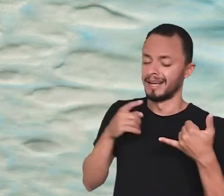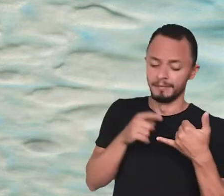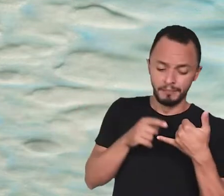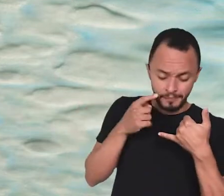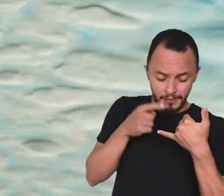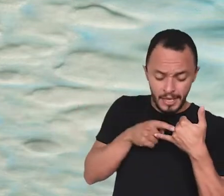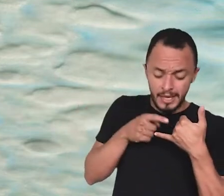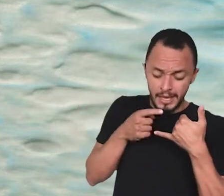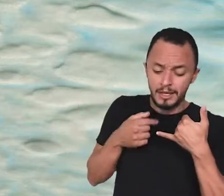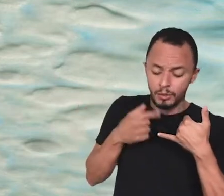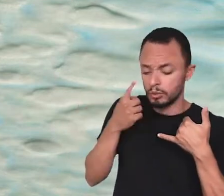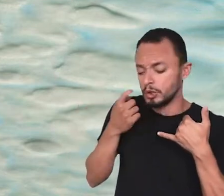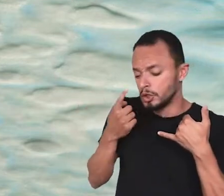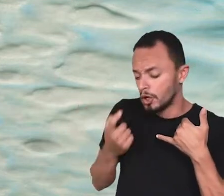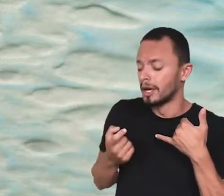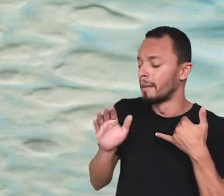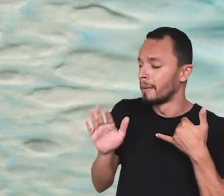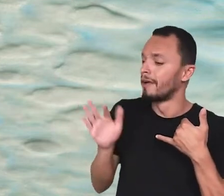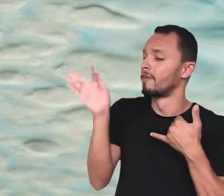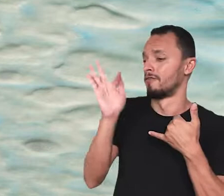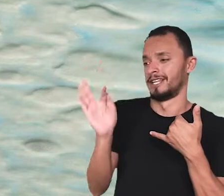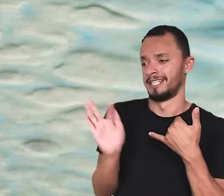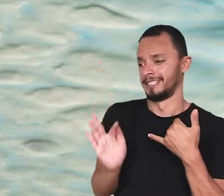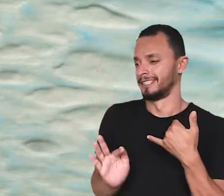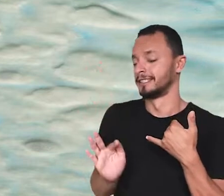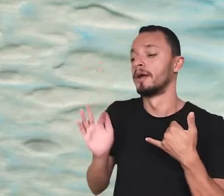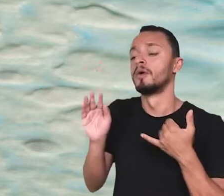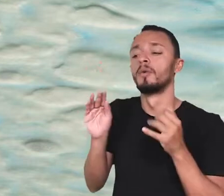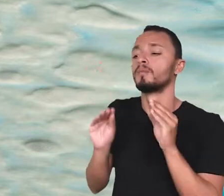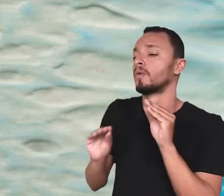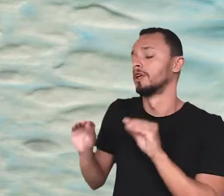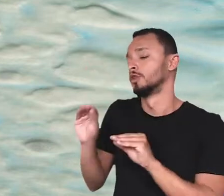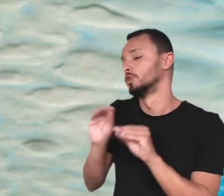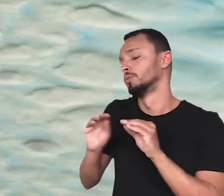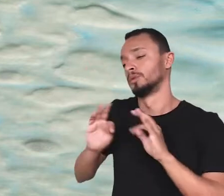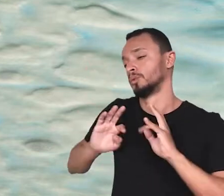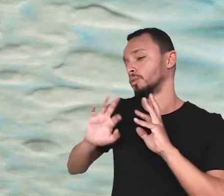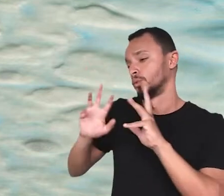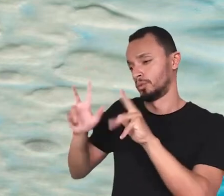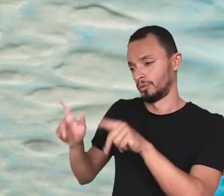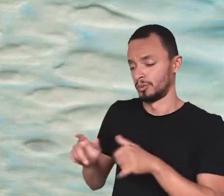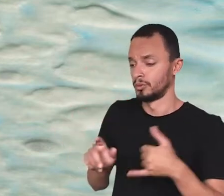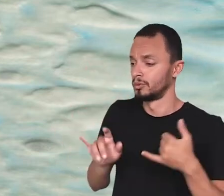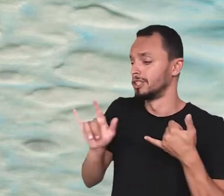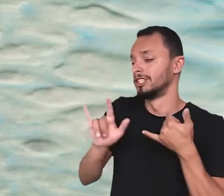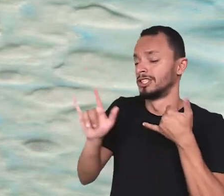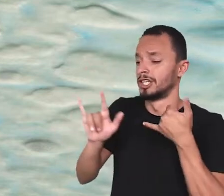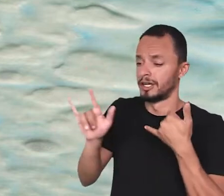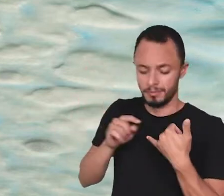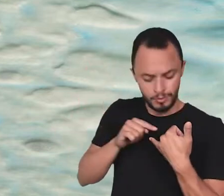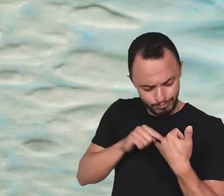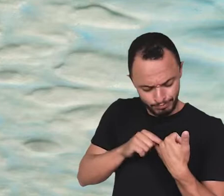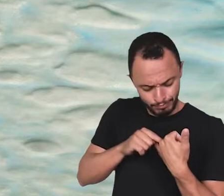Eu tô chorando, mas tô muito feliz. Mando um beijo pra todo mundo. Te